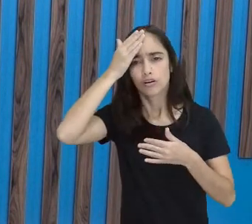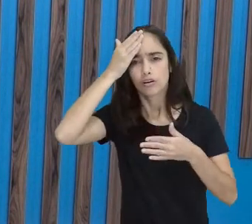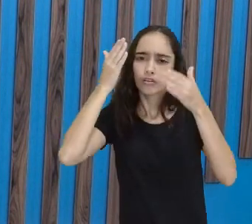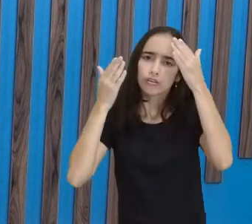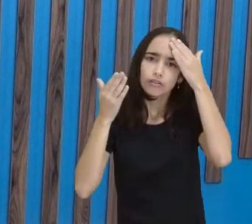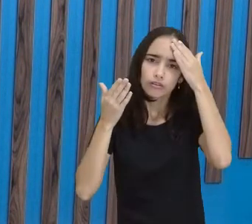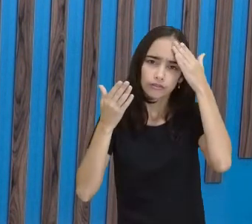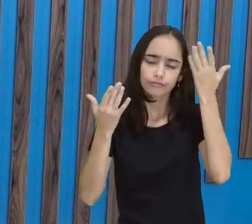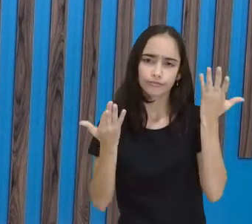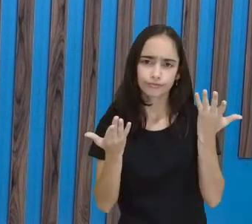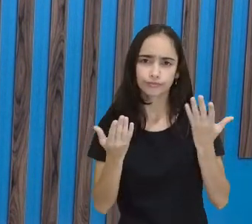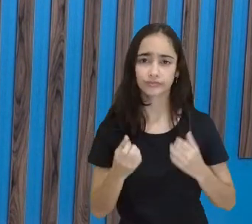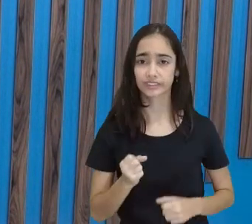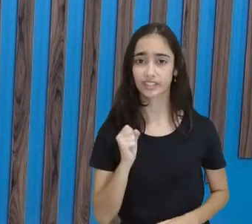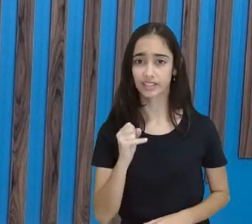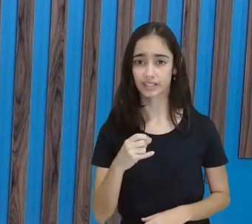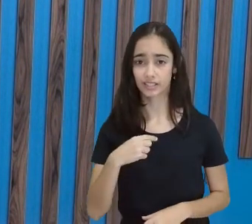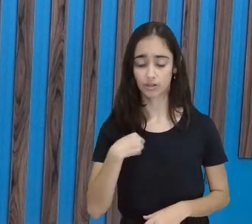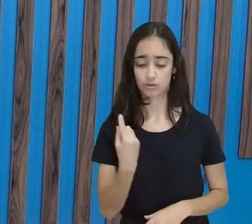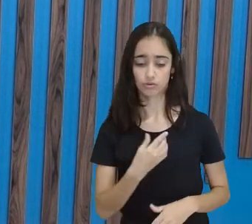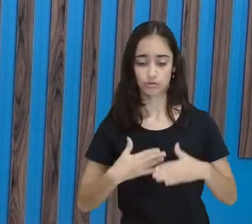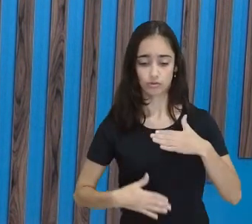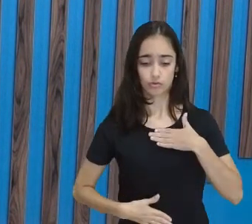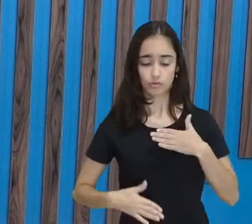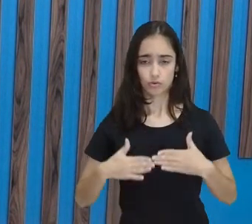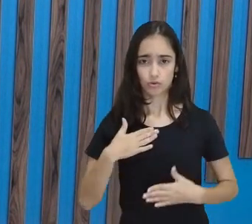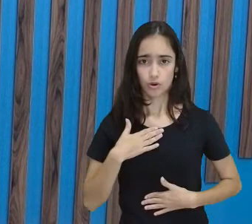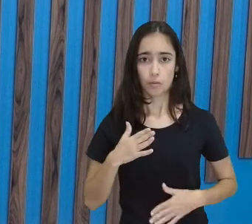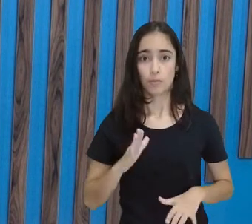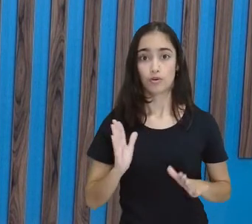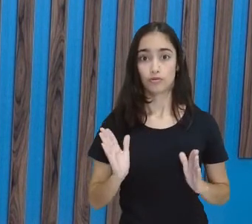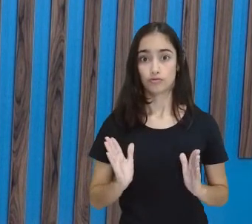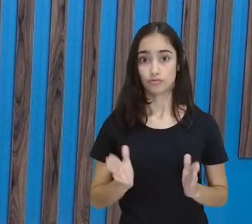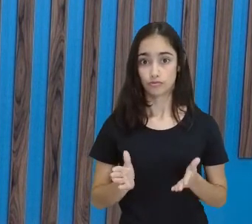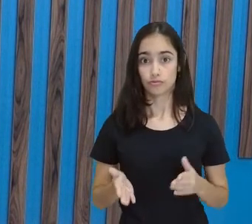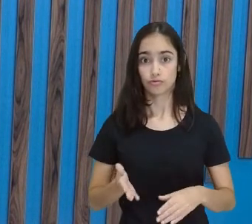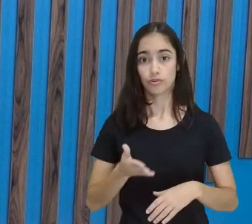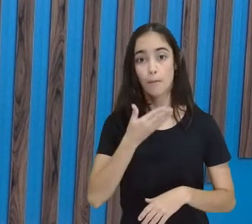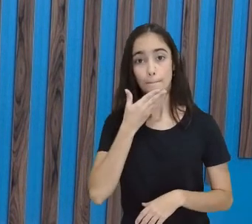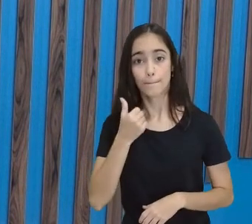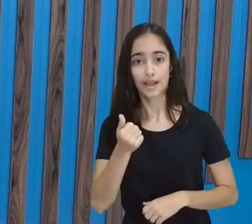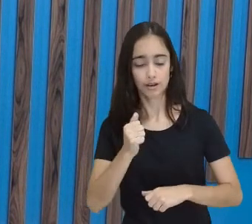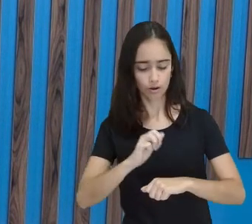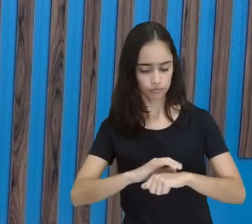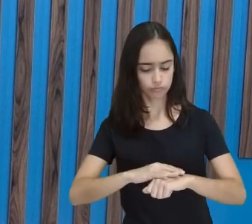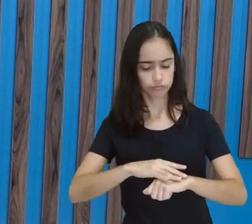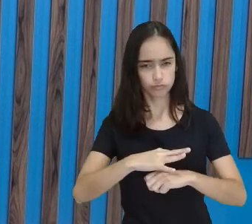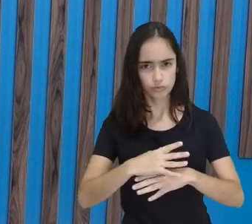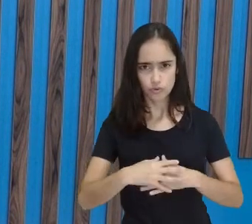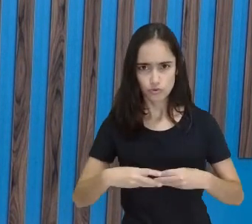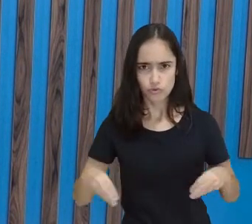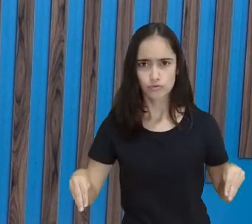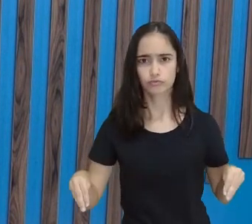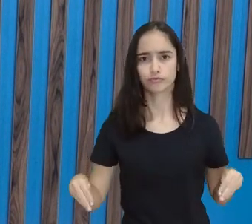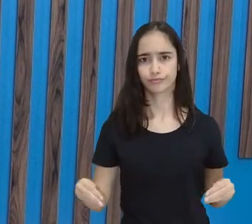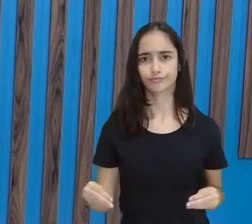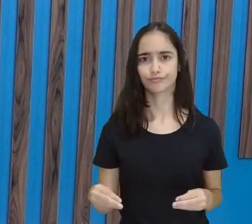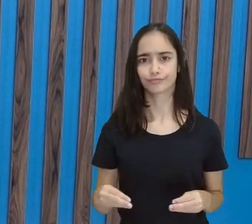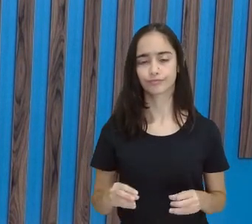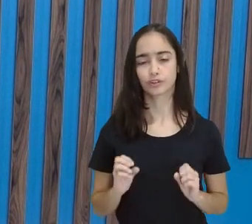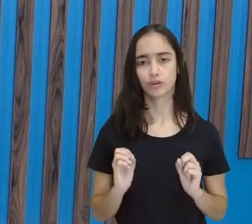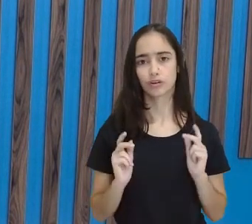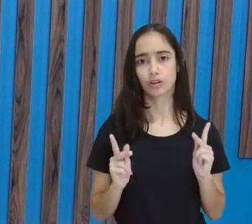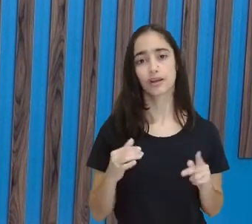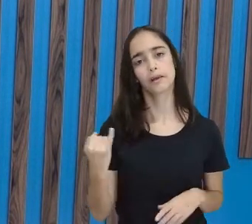corpinho já conseguiu se recuperar da doença, do dodói, e voltou à temperatura normal, que é interessante